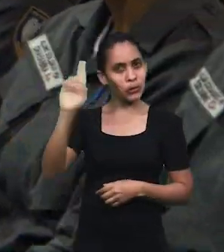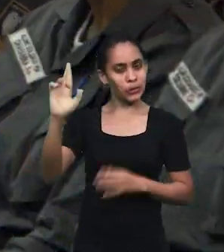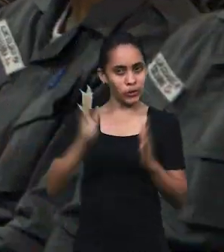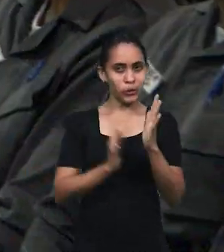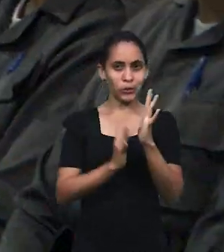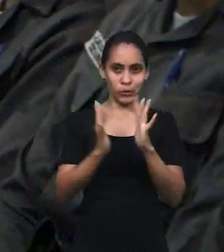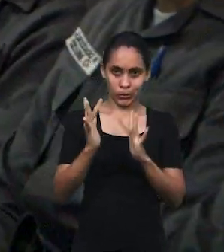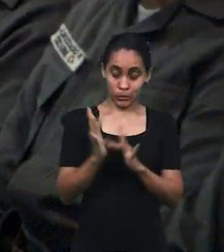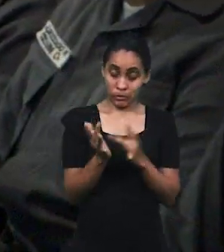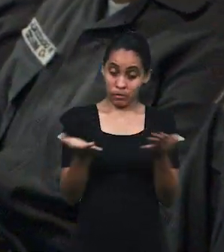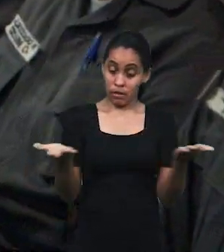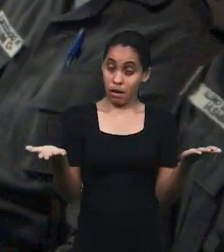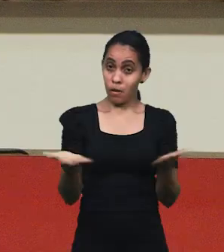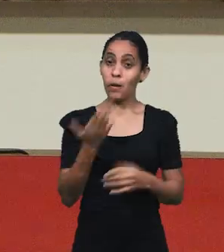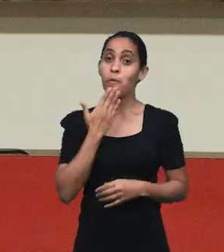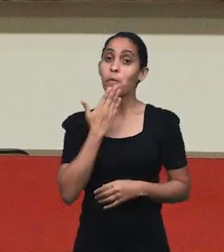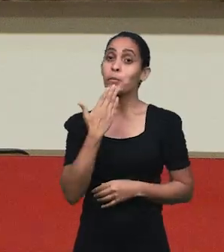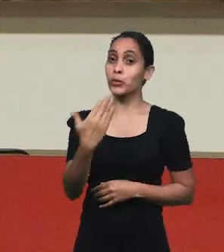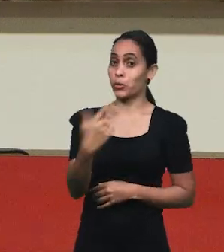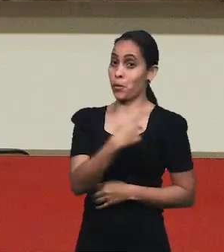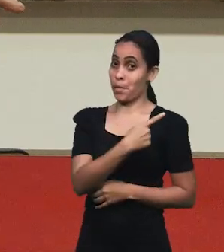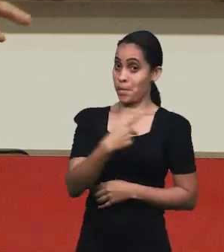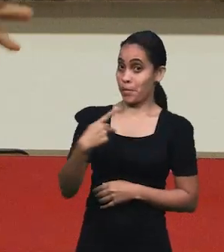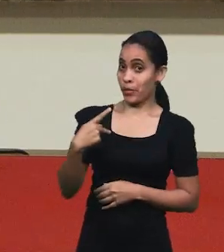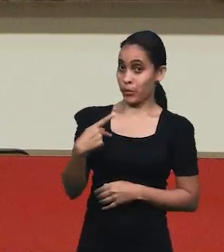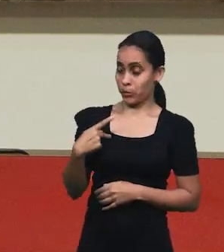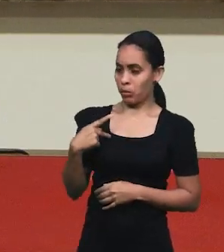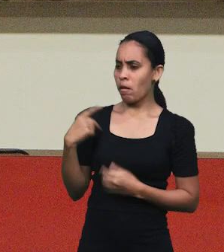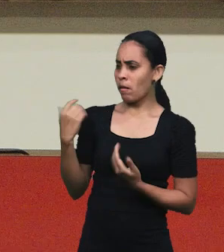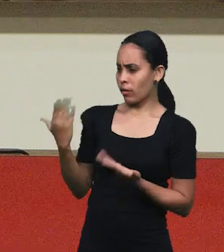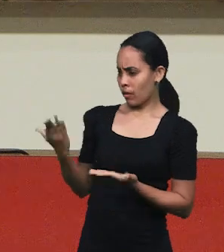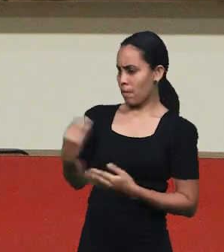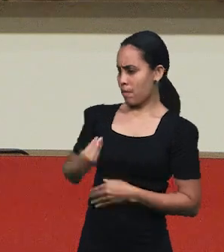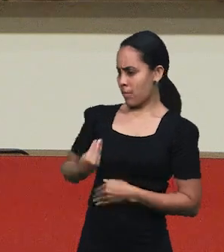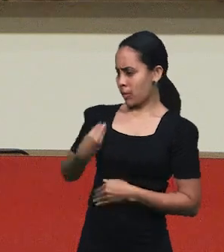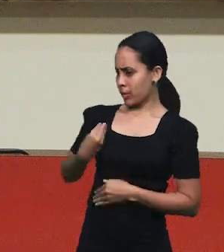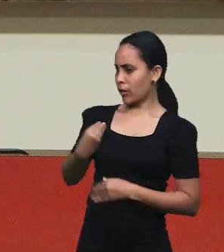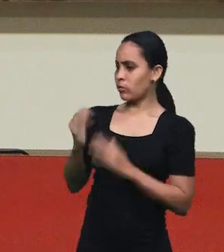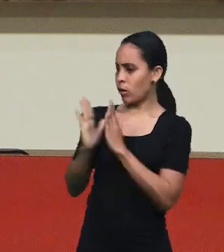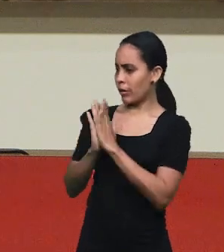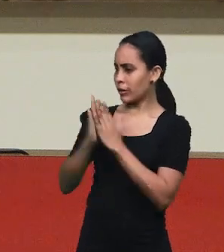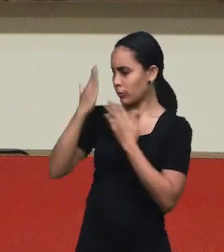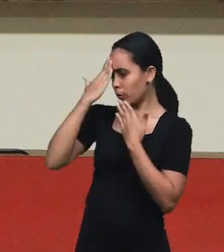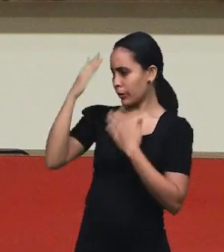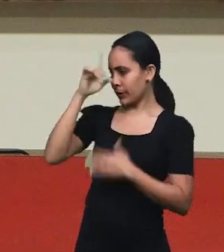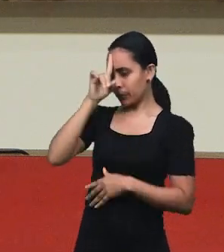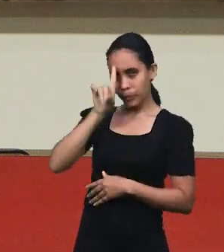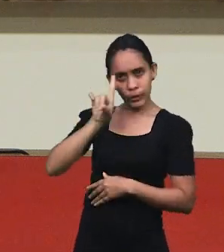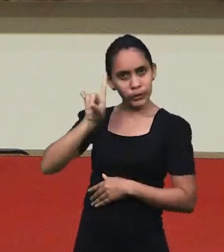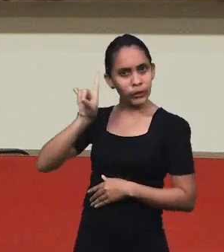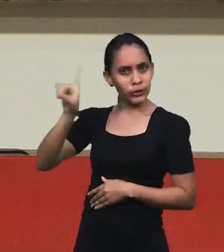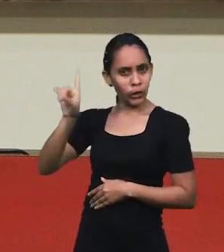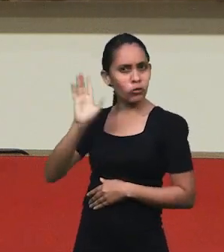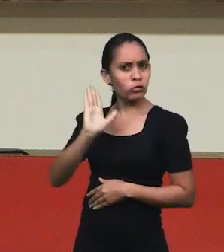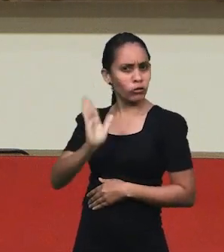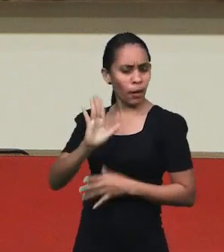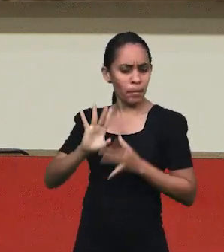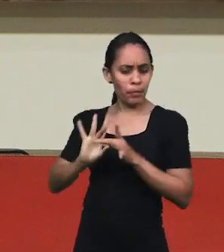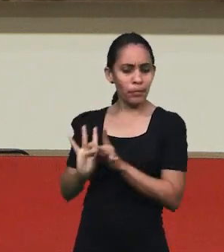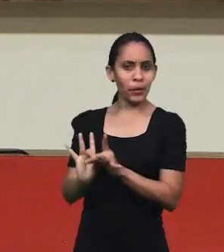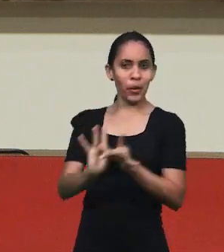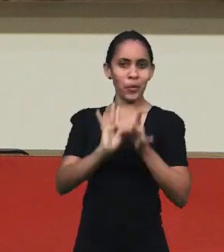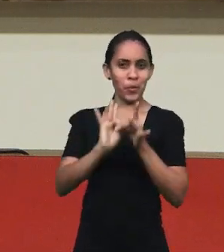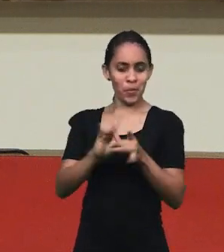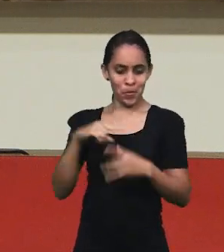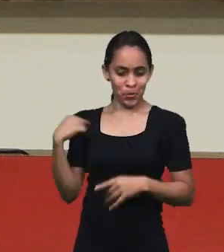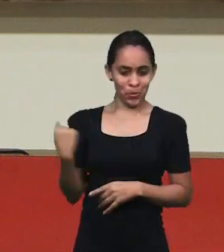Glórias ao Senhor Jesus. Eu vou pedir a um pastor nosso para que faça uma glorificação